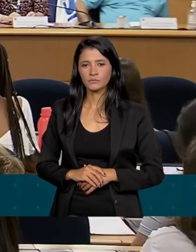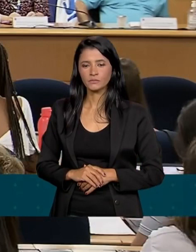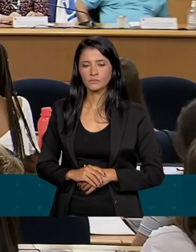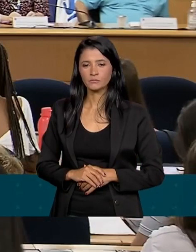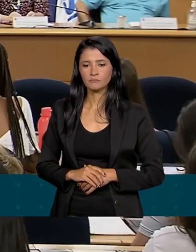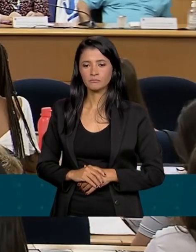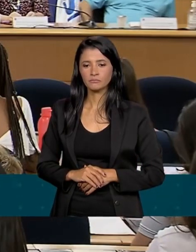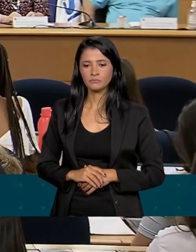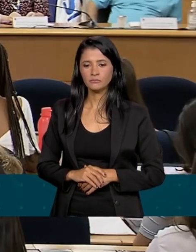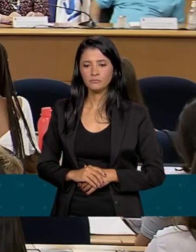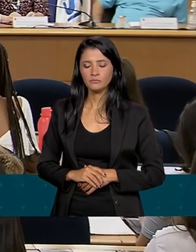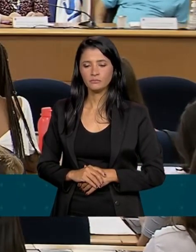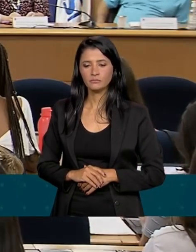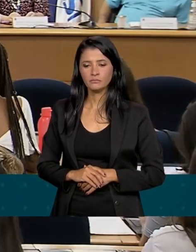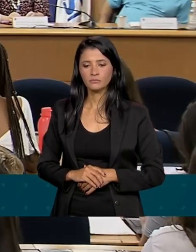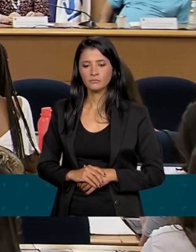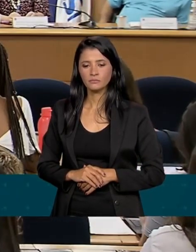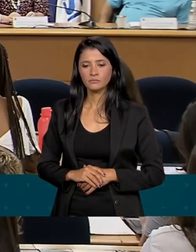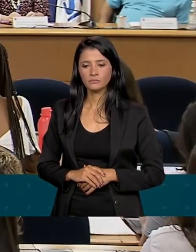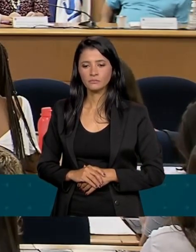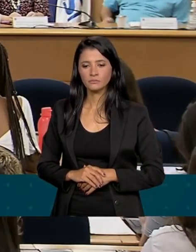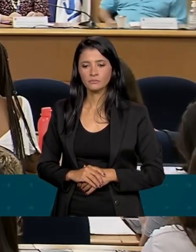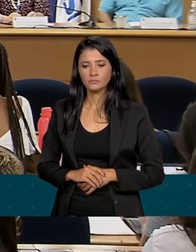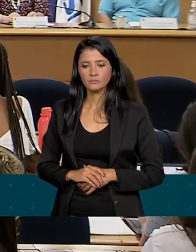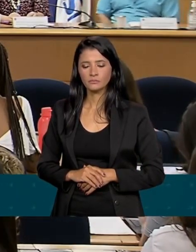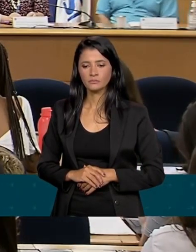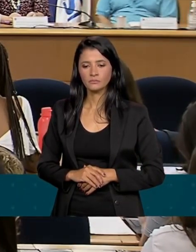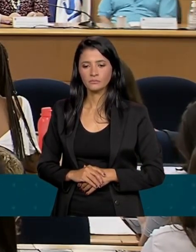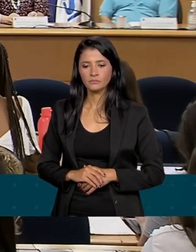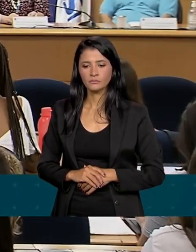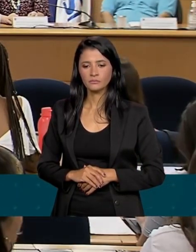Mais alguém? Da imprensa?